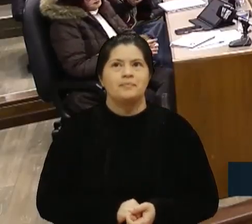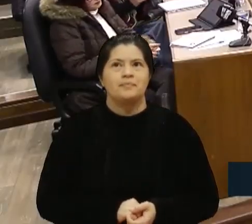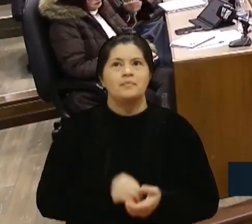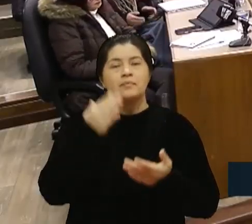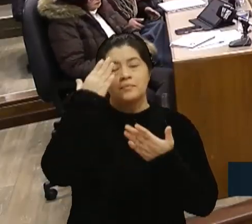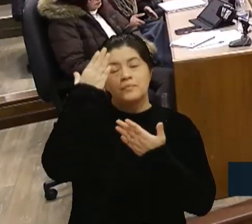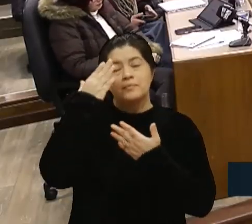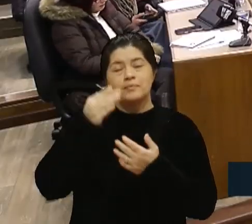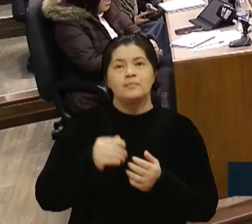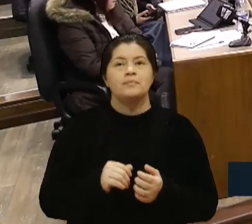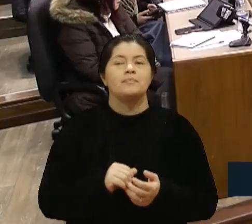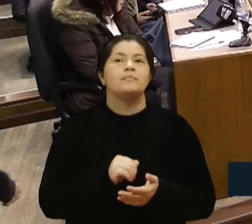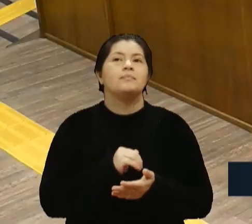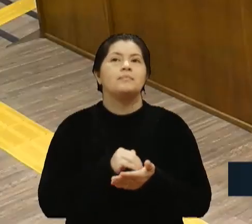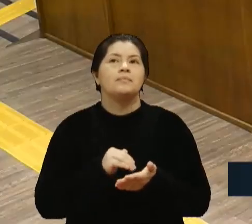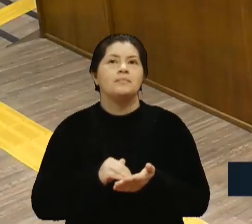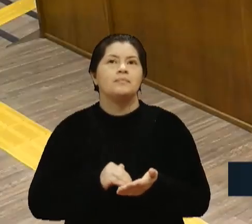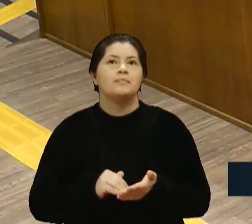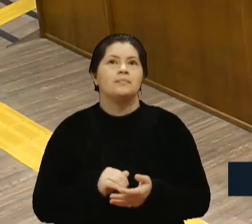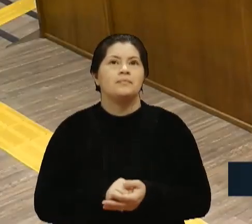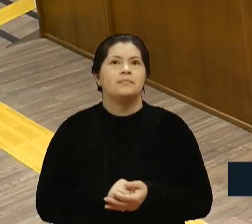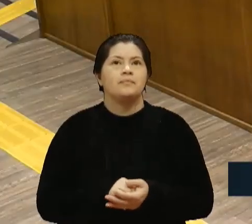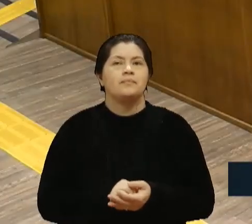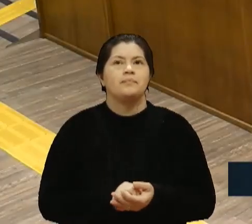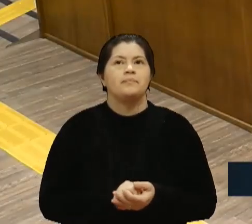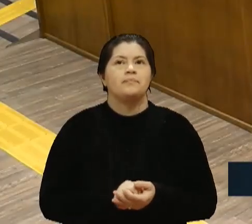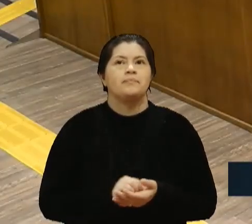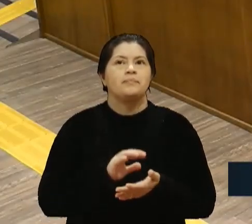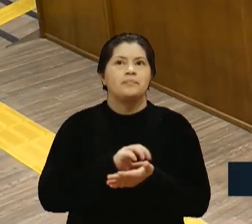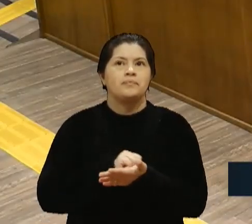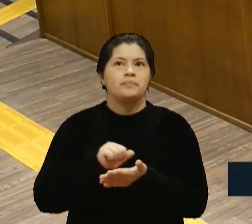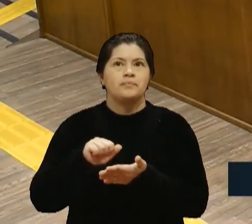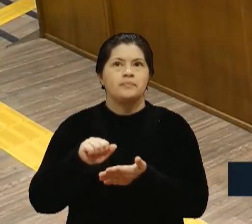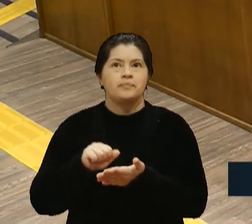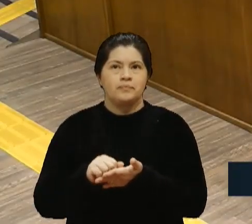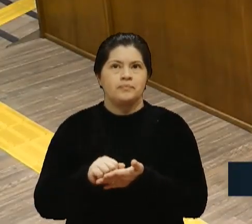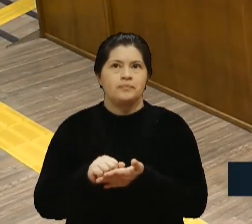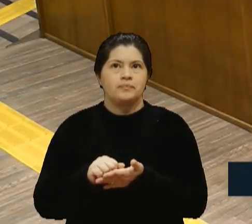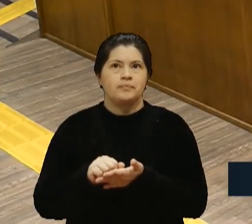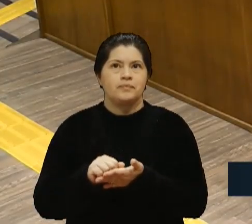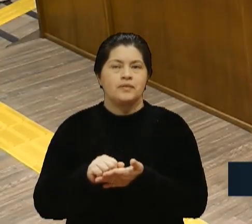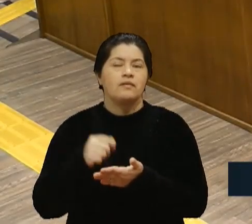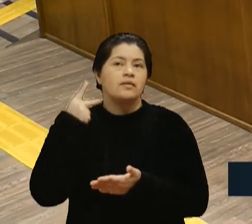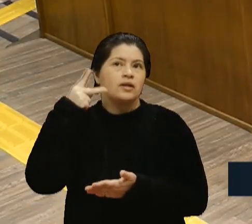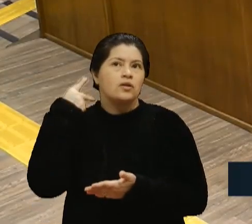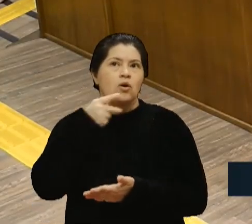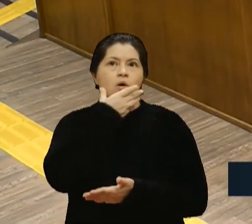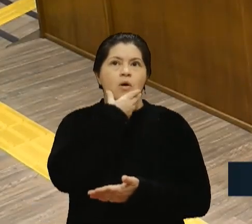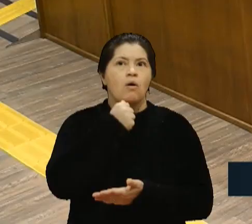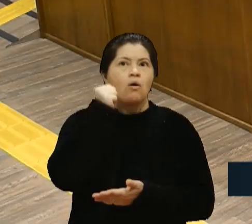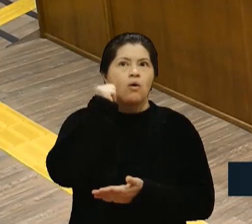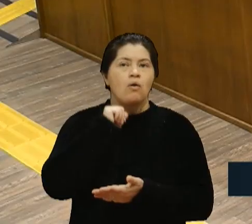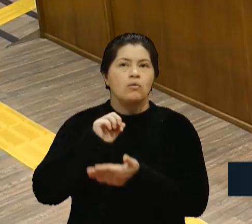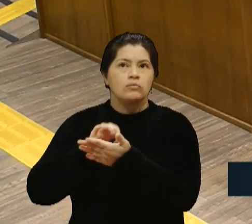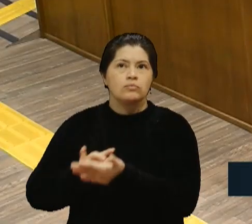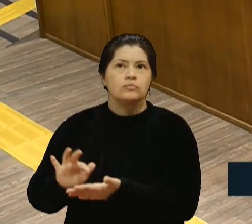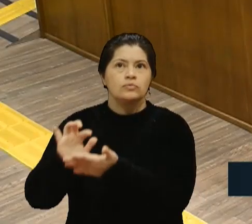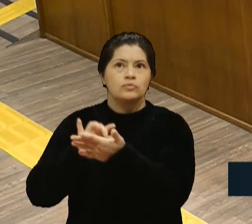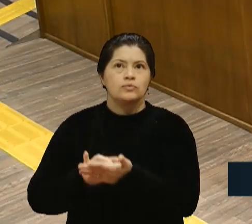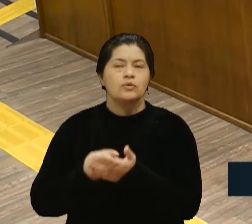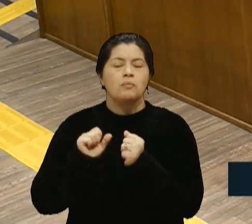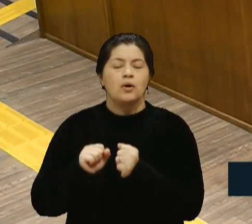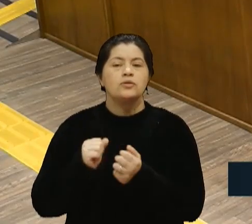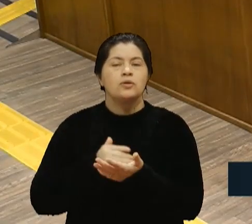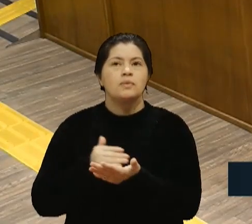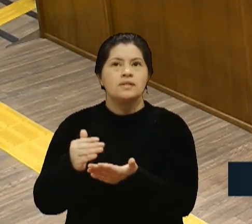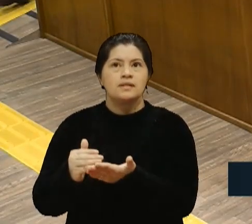Obrigado, secretário. As inscrições serão vereadores e vereadoras por dispositivo eletrônico. Podem